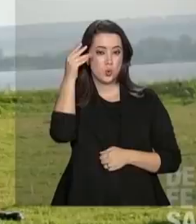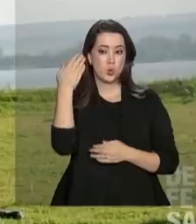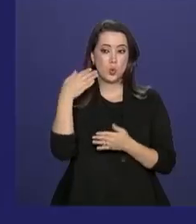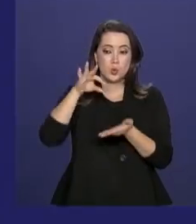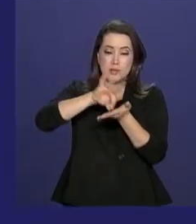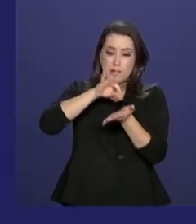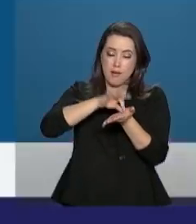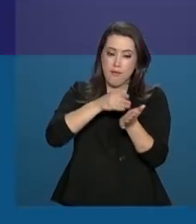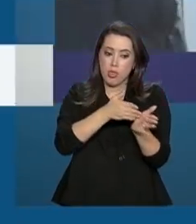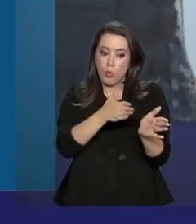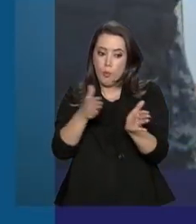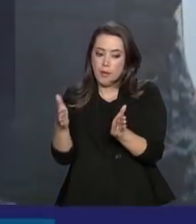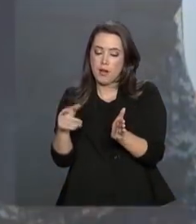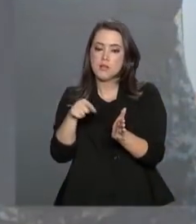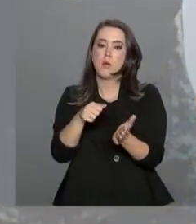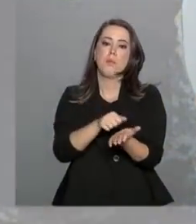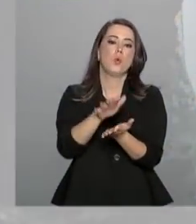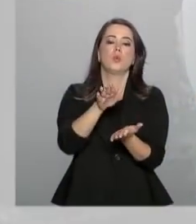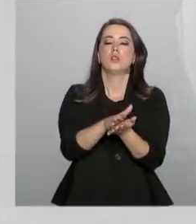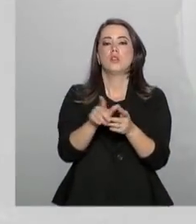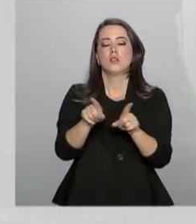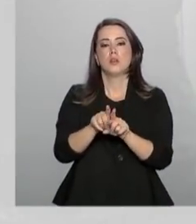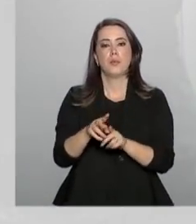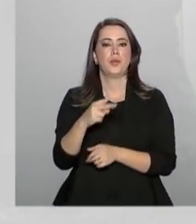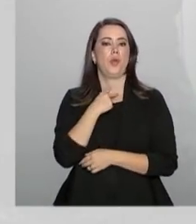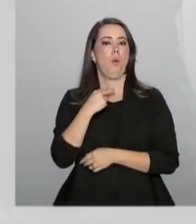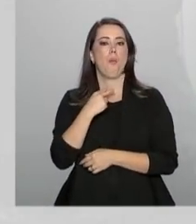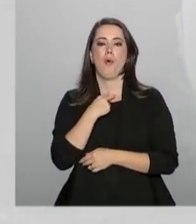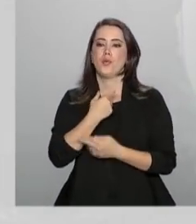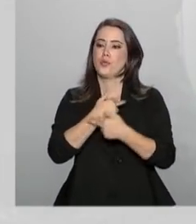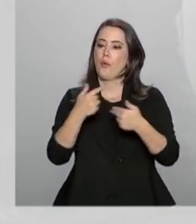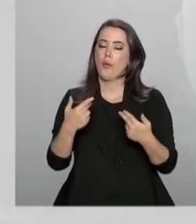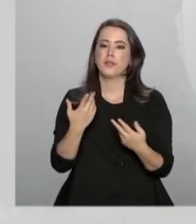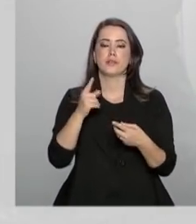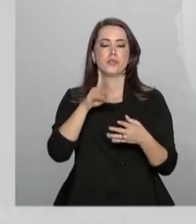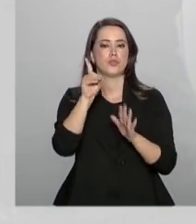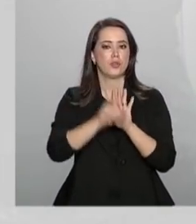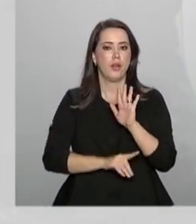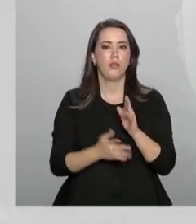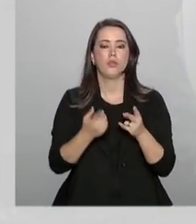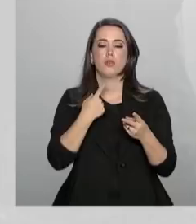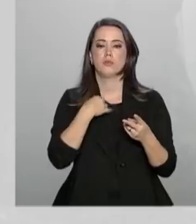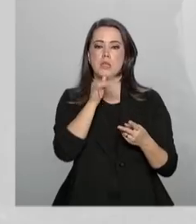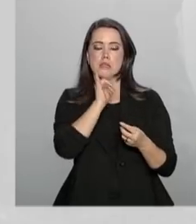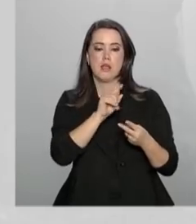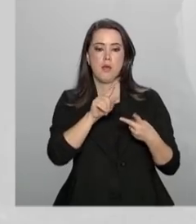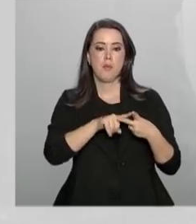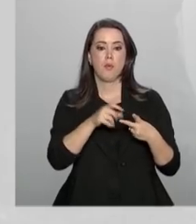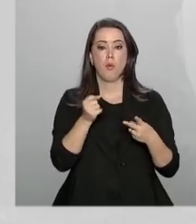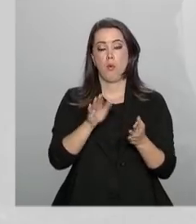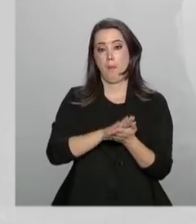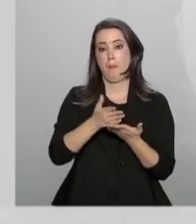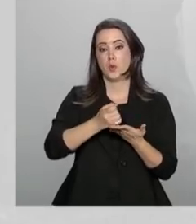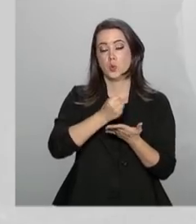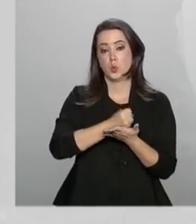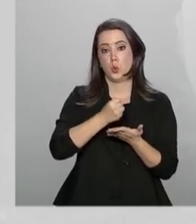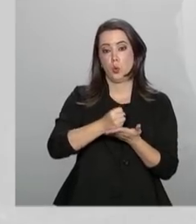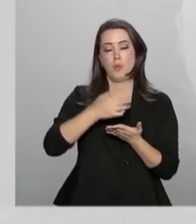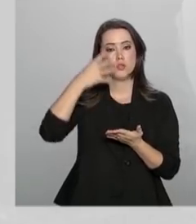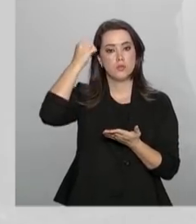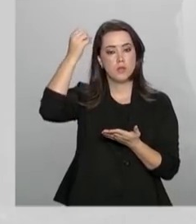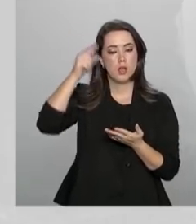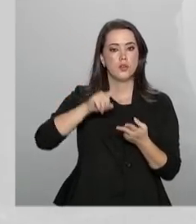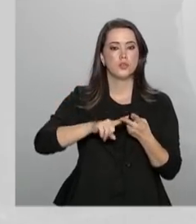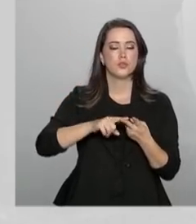do prazo pode pagar multa e ainda fica privado de alguns direitos como por exemplo obter passaporte assinar